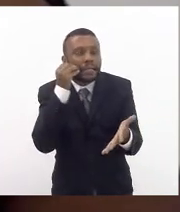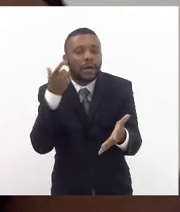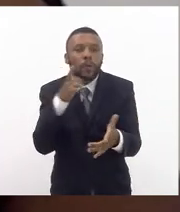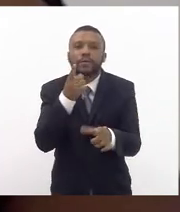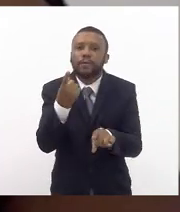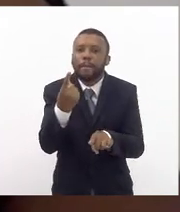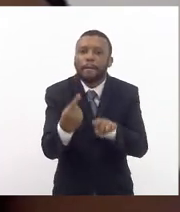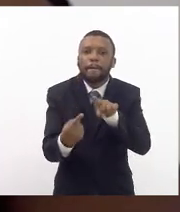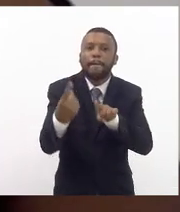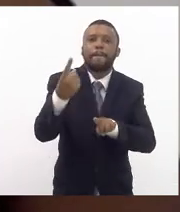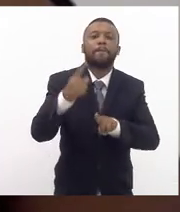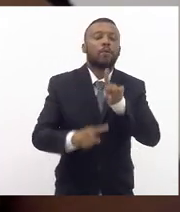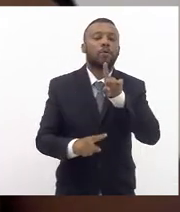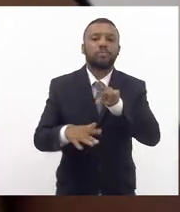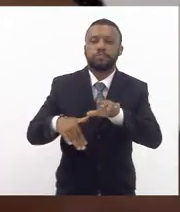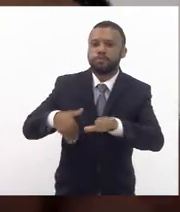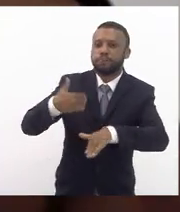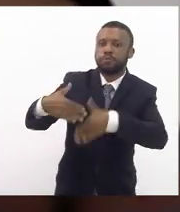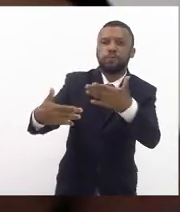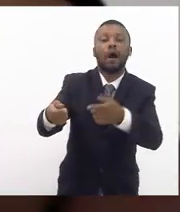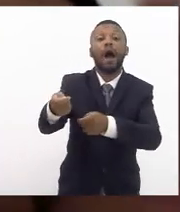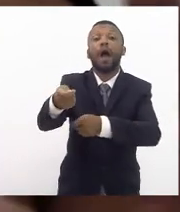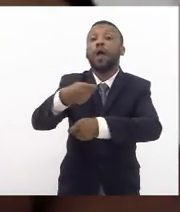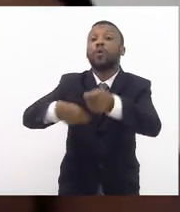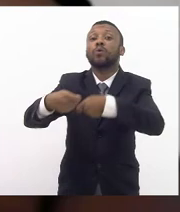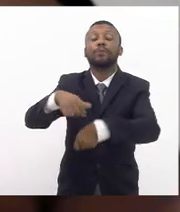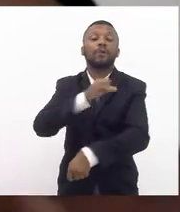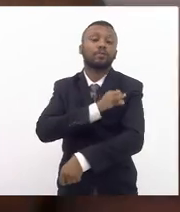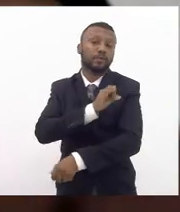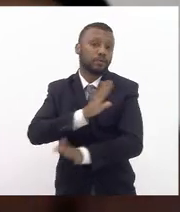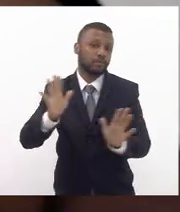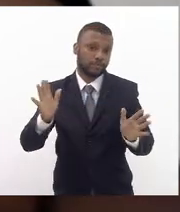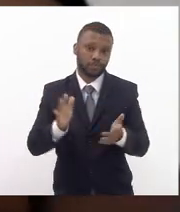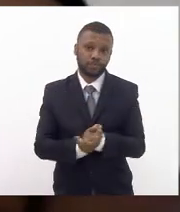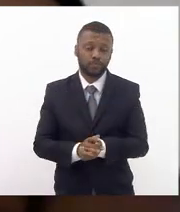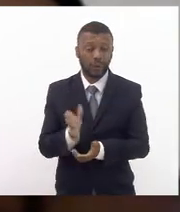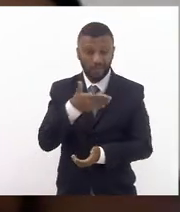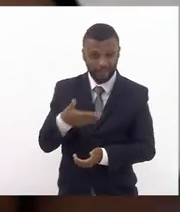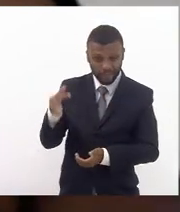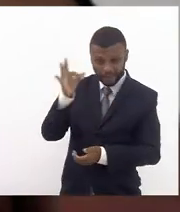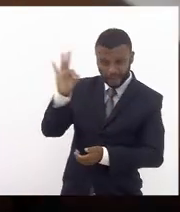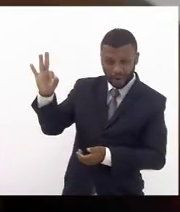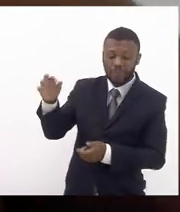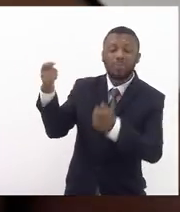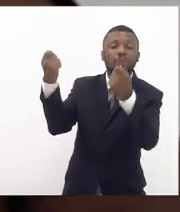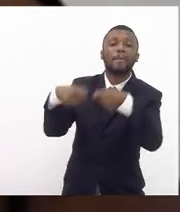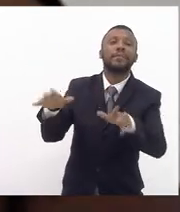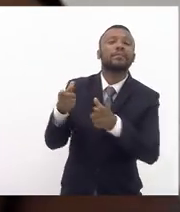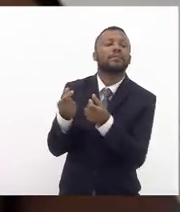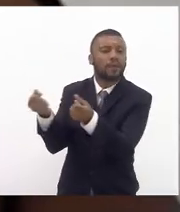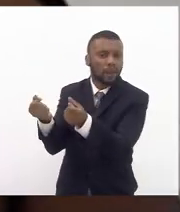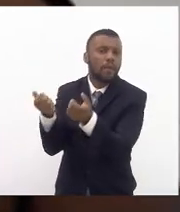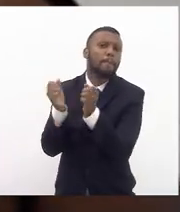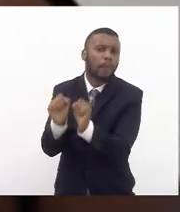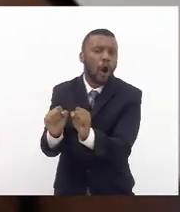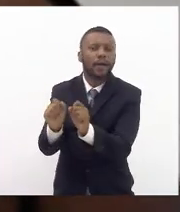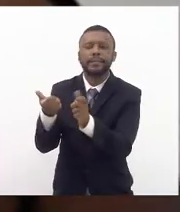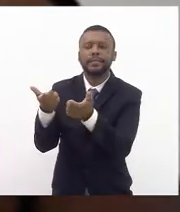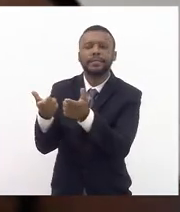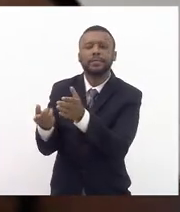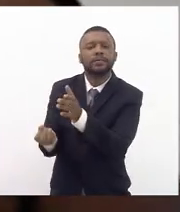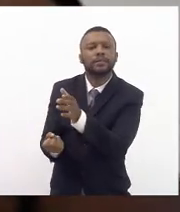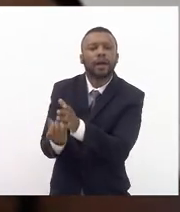Janeiro. O Tesouro Nacional não precisa, não depende do nosso dinheiro. Ele pode emitir moeda.